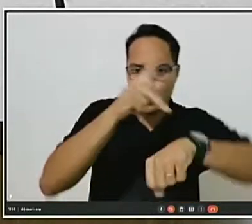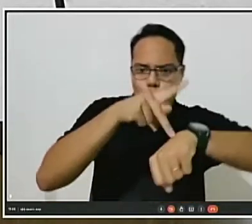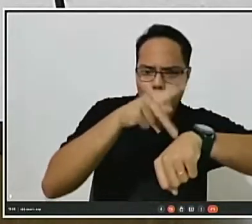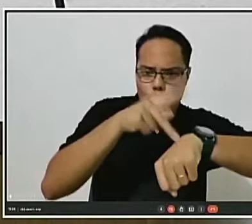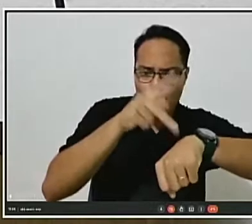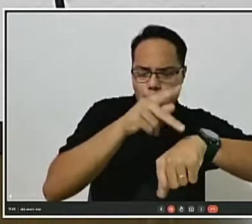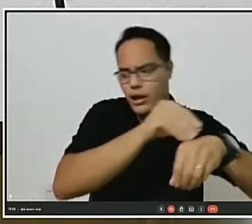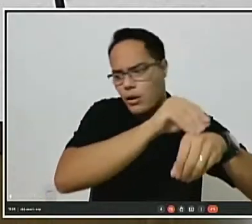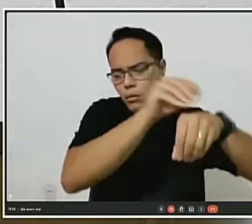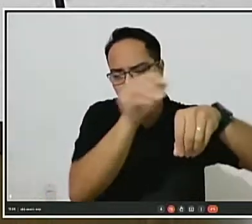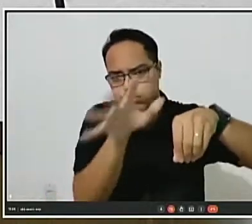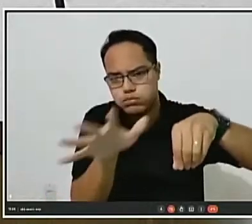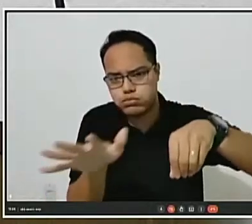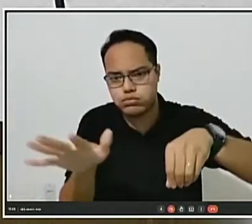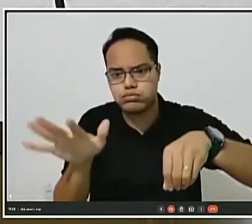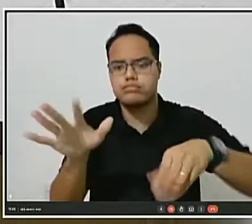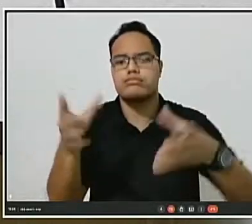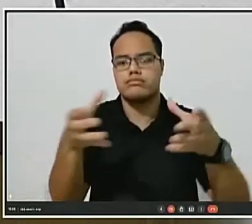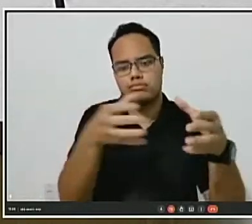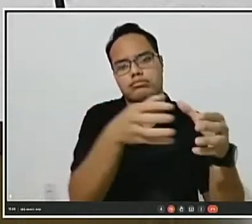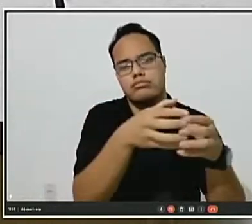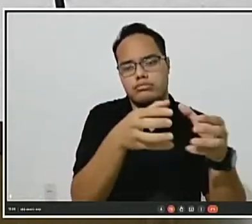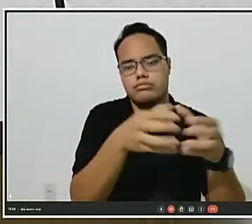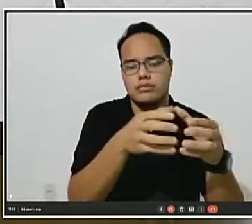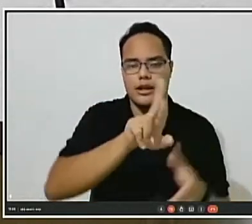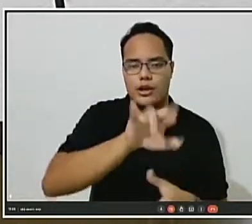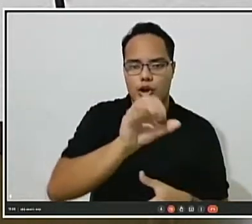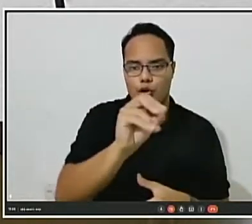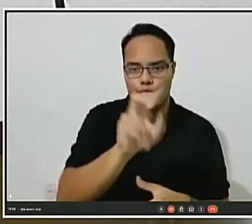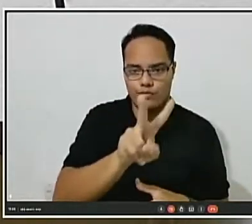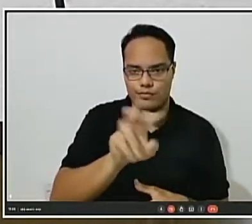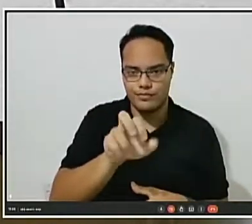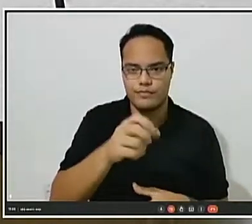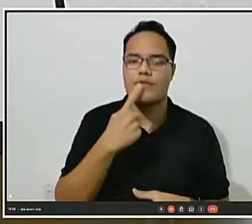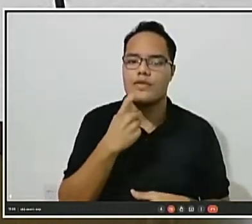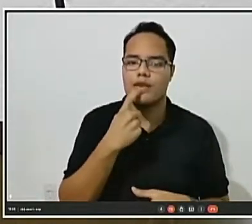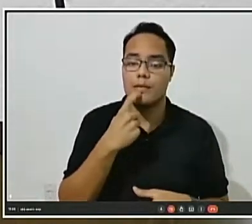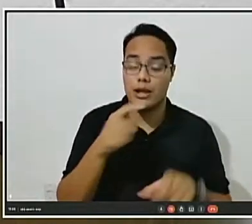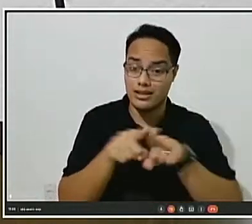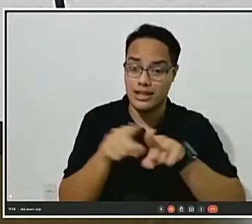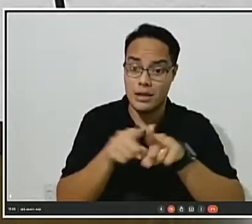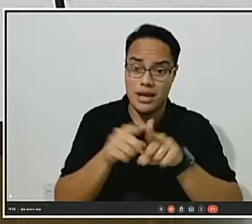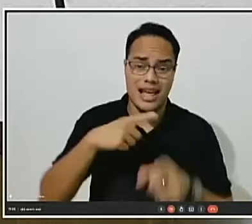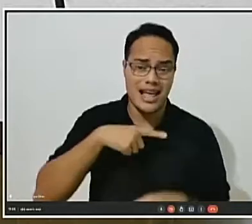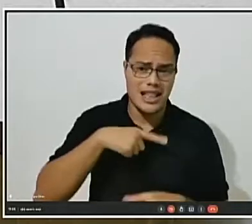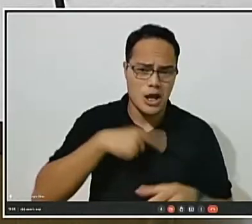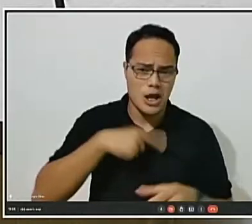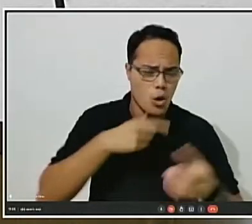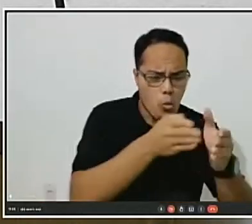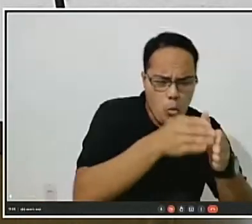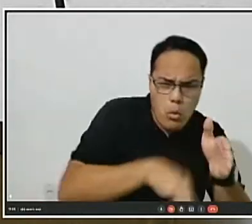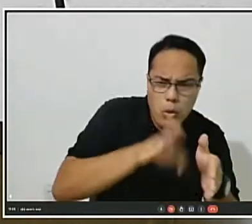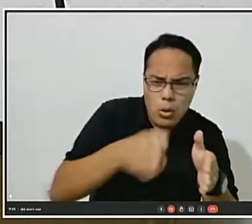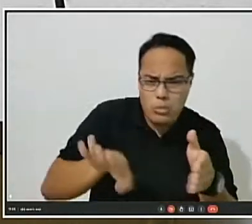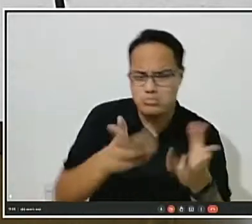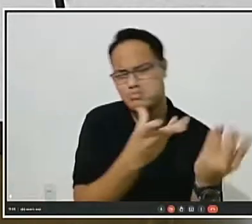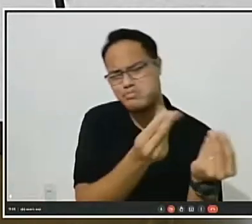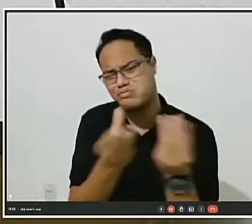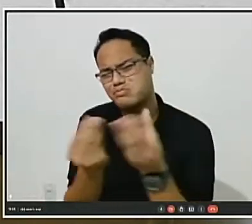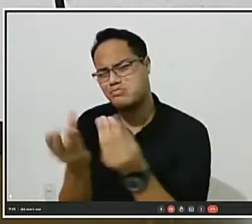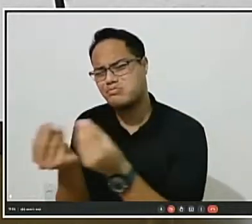Vermelho. São muitos buracos e aonde tem que construir um bueiro, virou um rio.